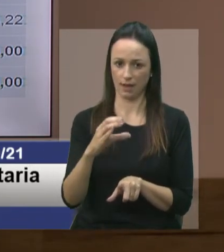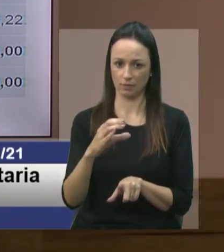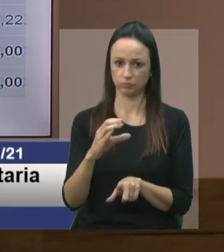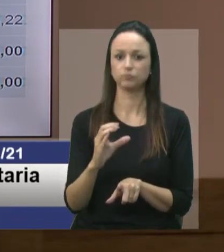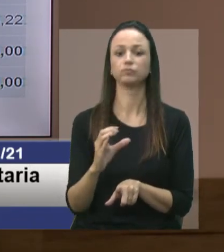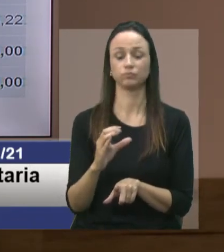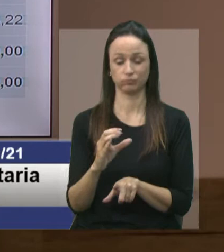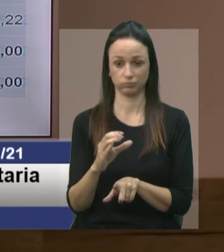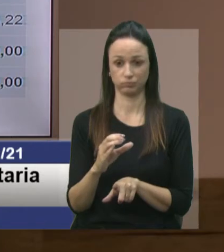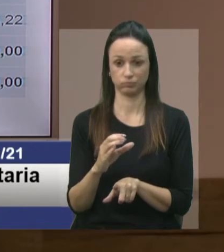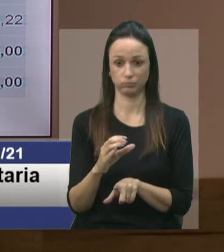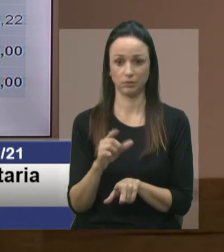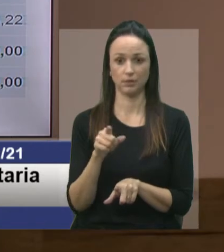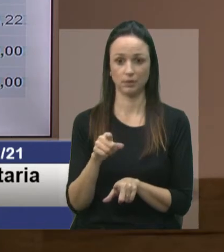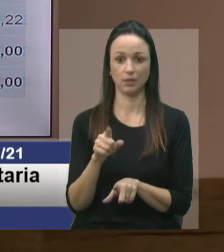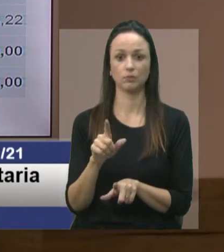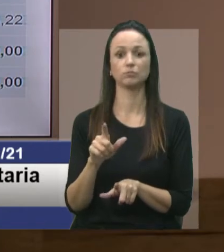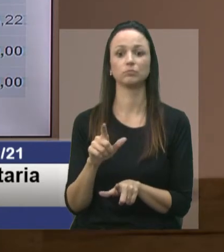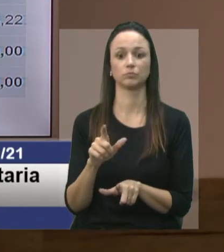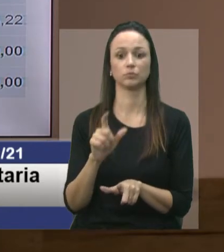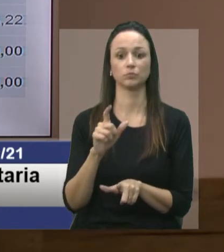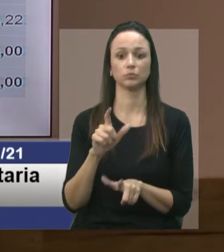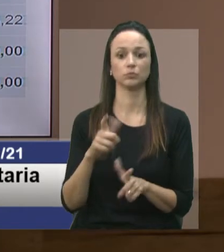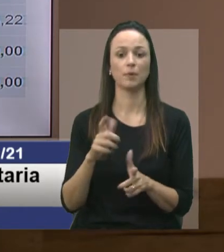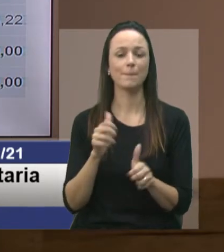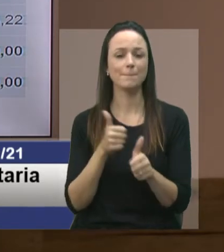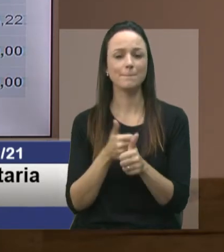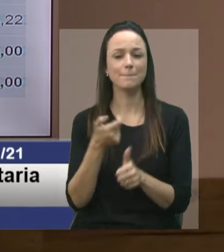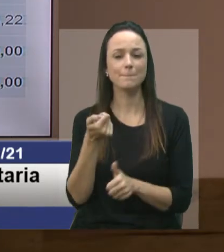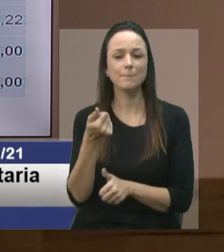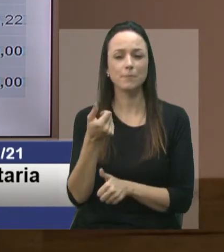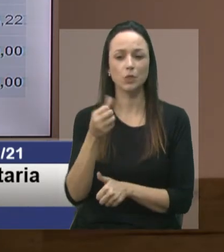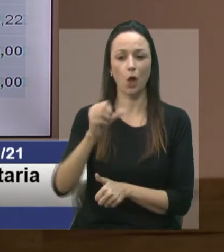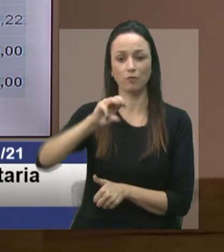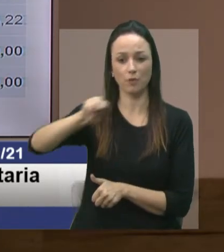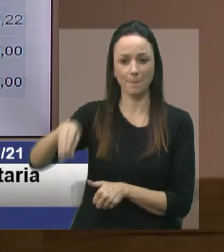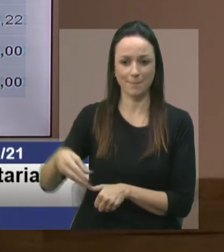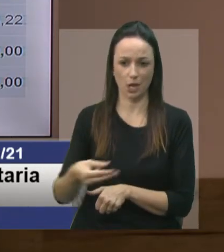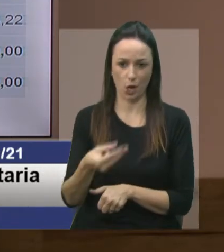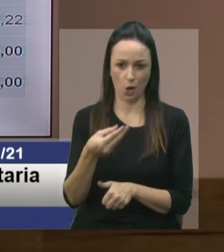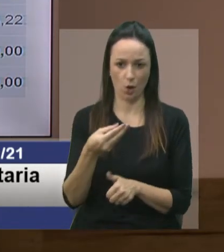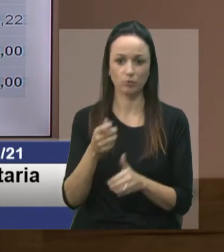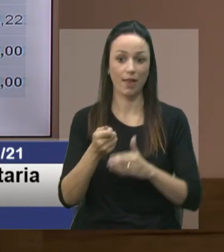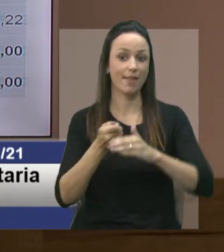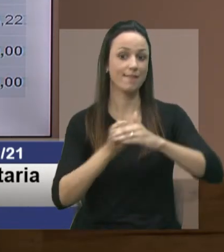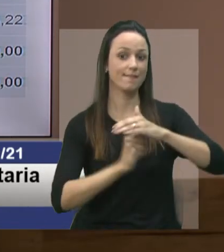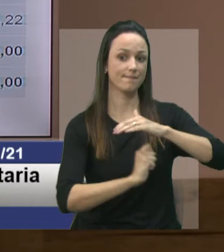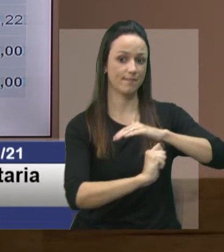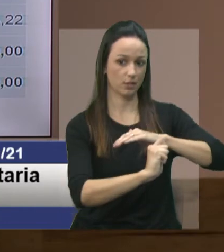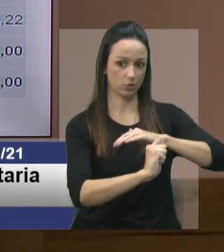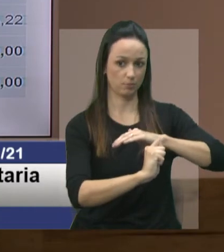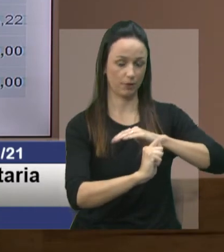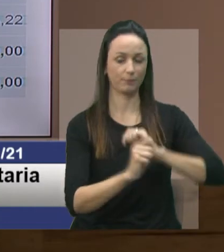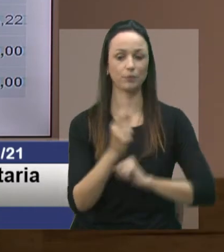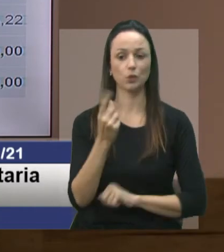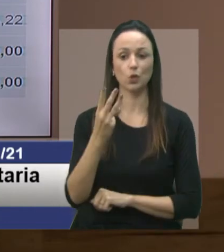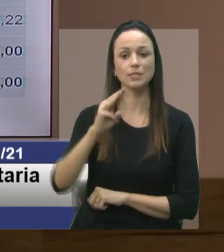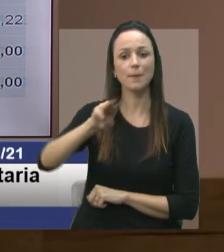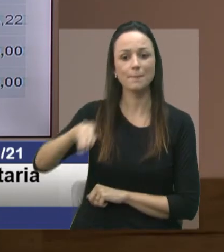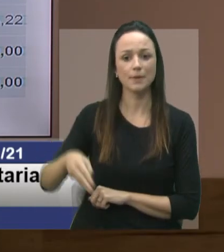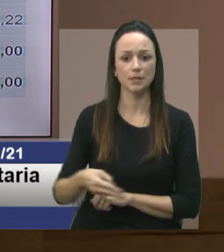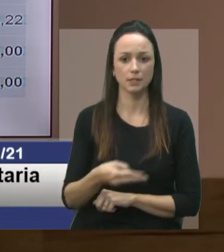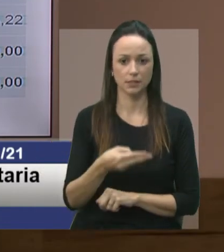R$ 22.276.158,69, onde aproximadamente 9 milhões e meio foi em investimentos e 12 milhões